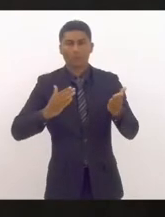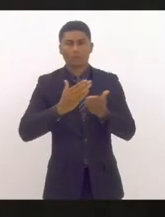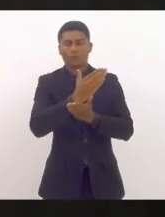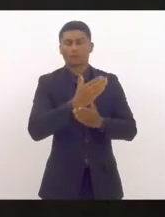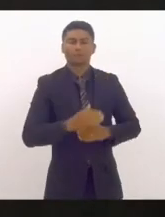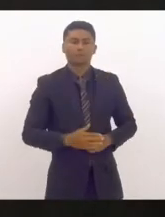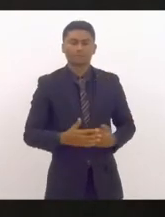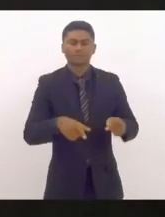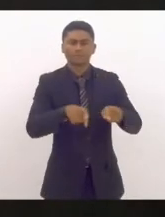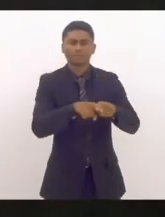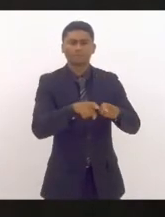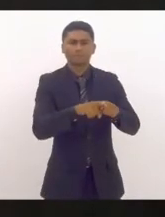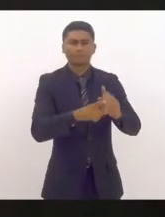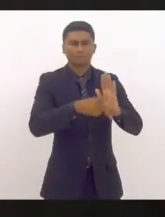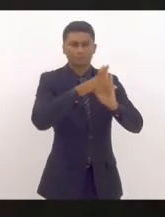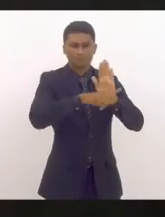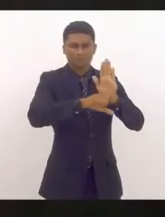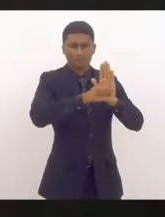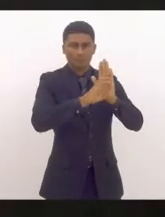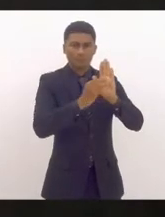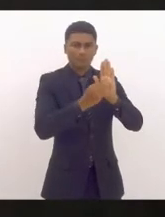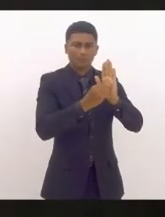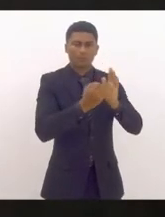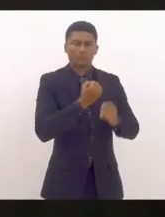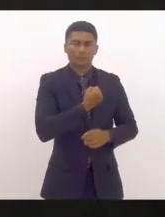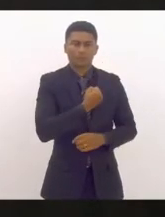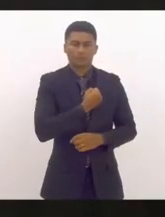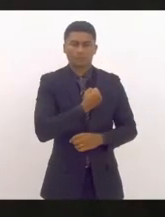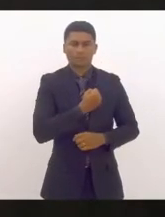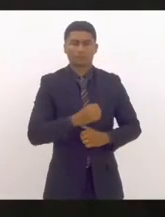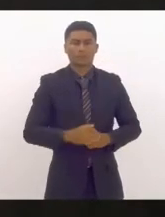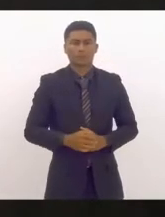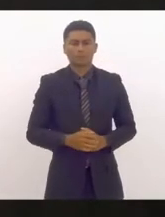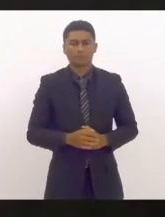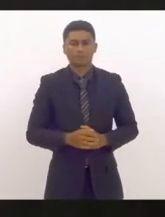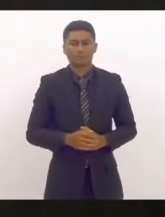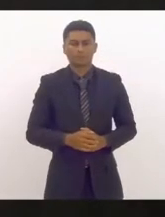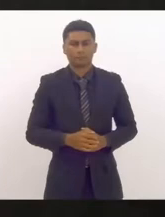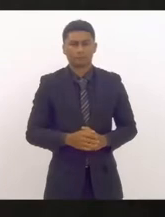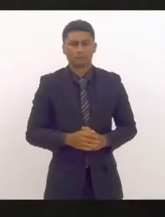Requer a inclusão na ordem do dia, projeto de lei